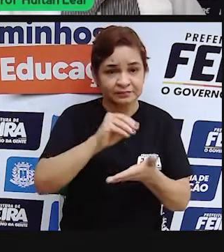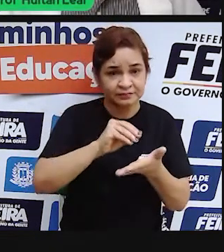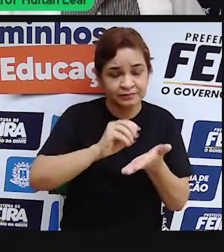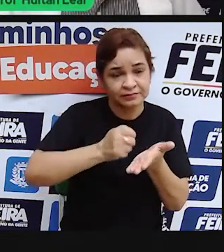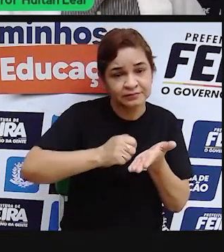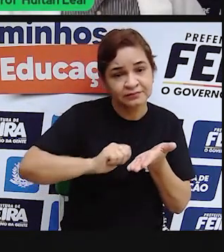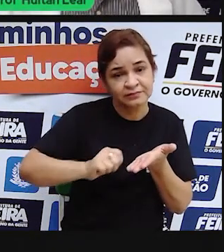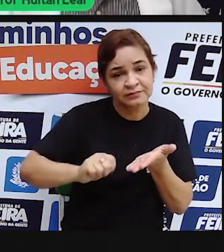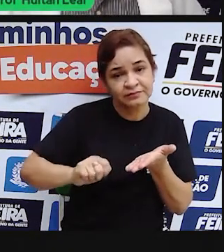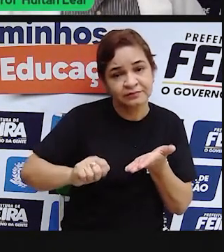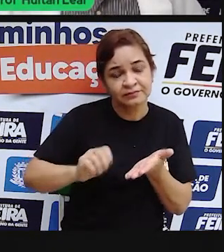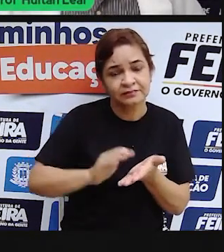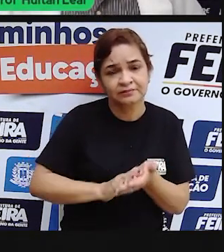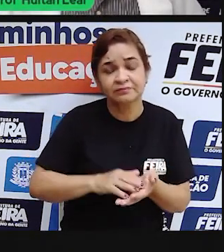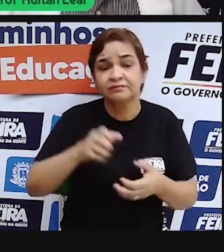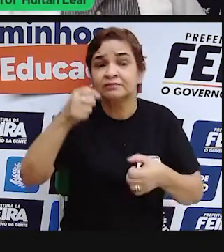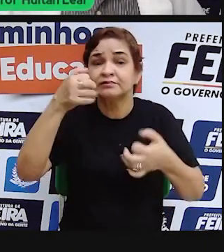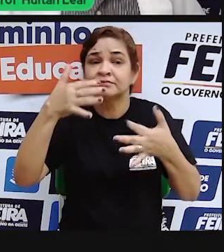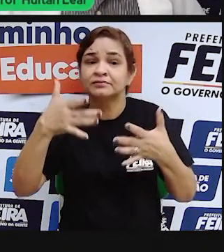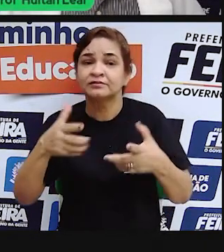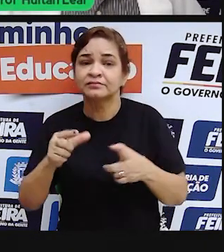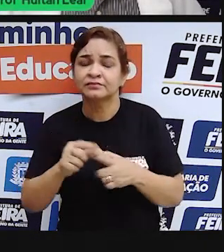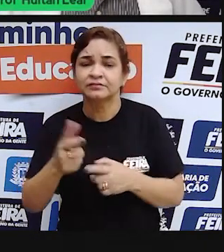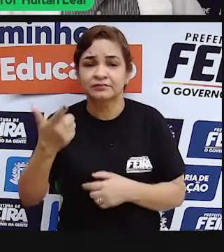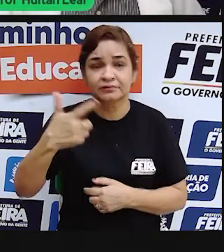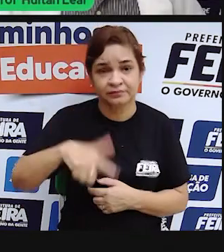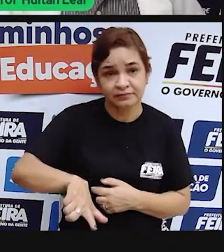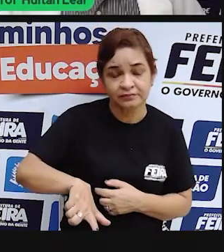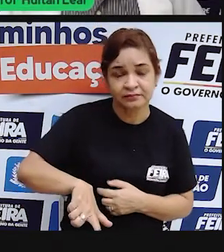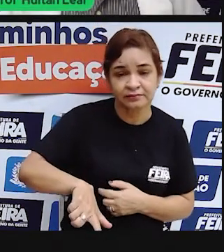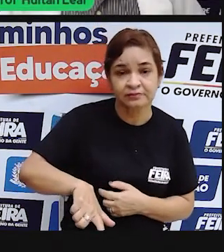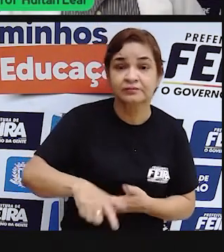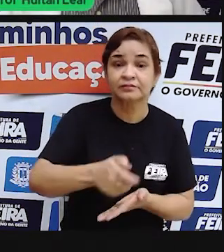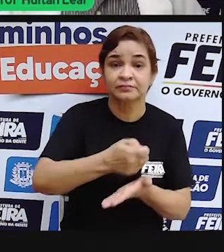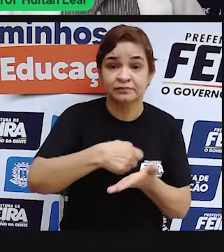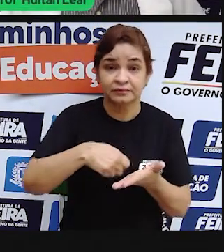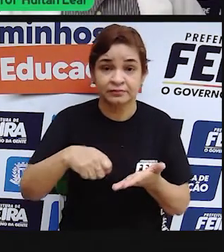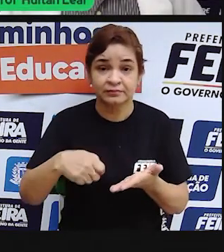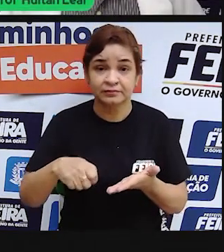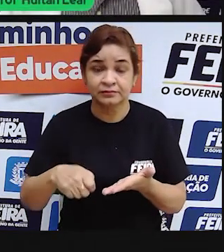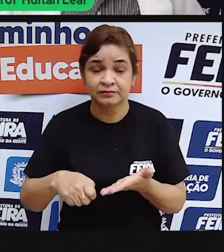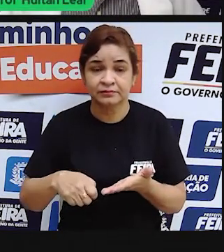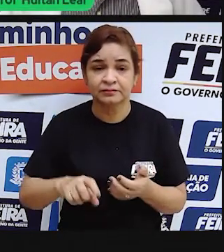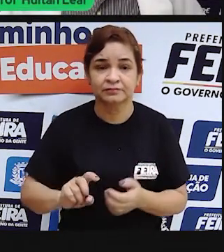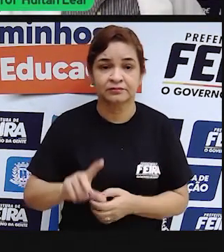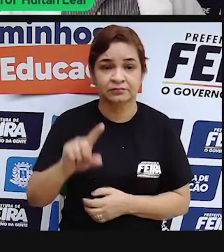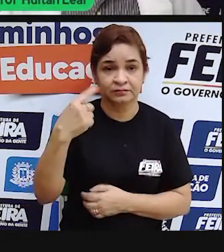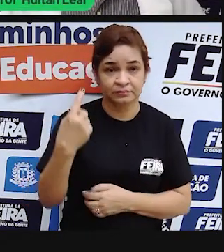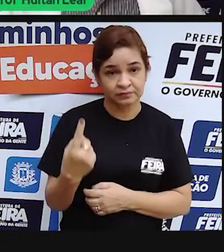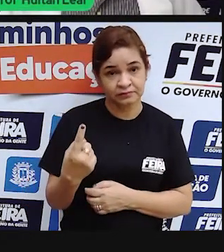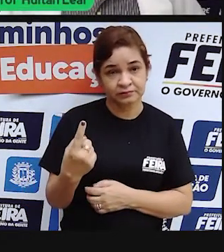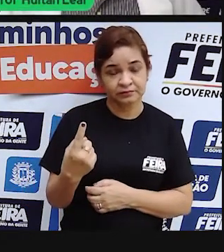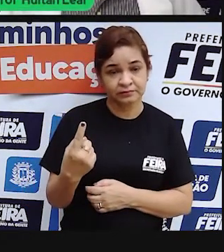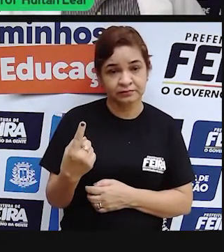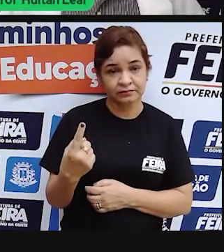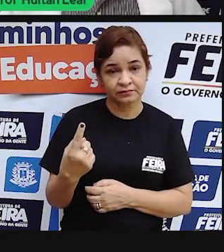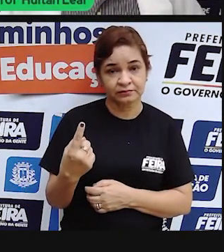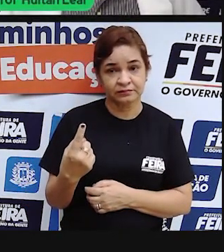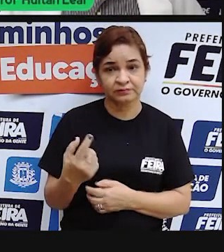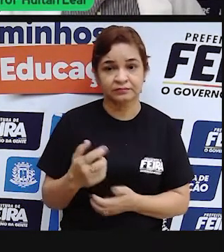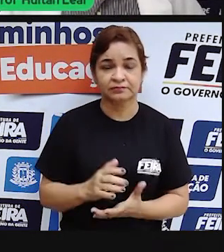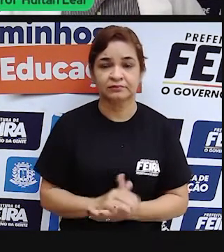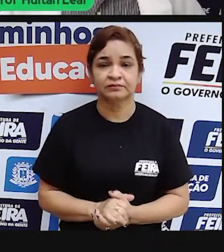caderno. Quando as palavras forem repetidas, escreva apenas uma vez. Vamos ver a música qual